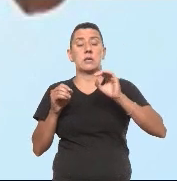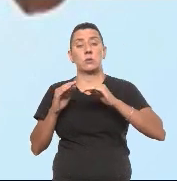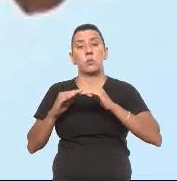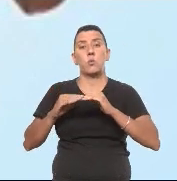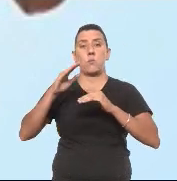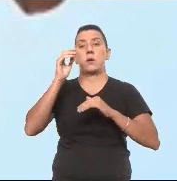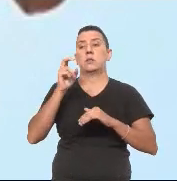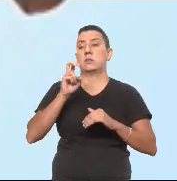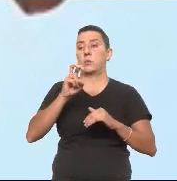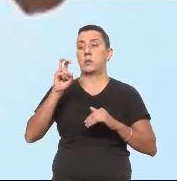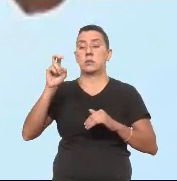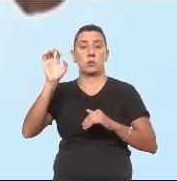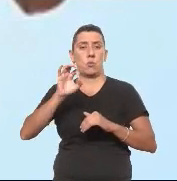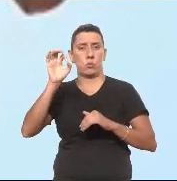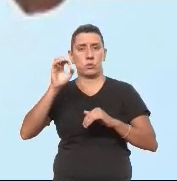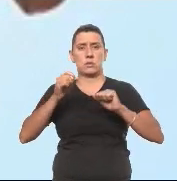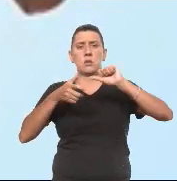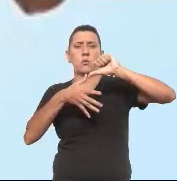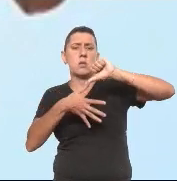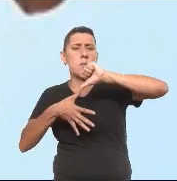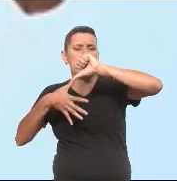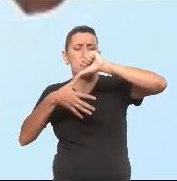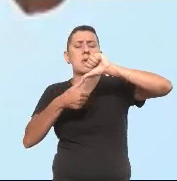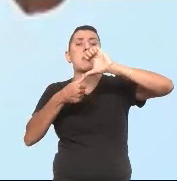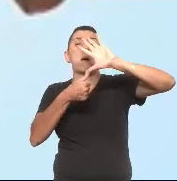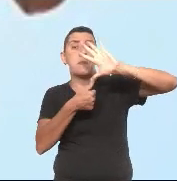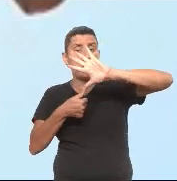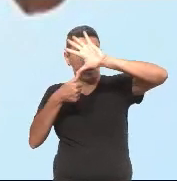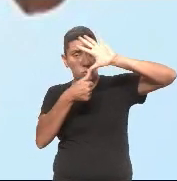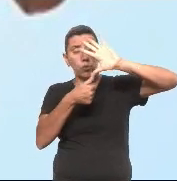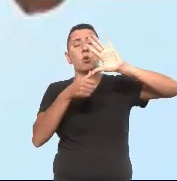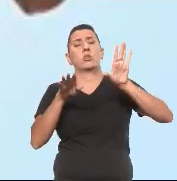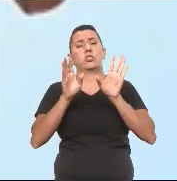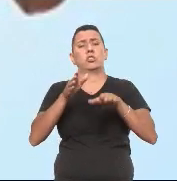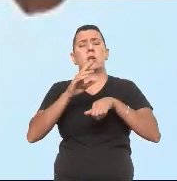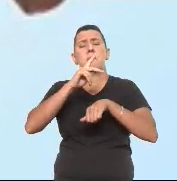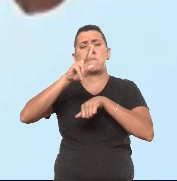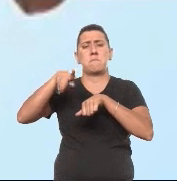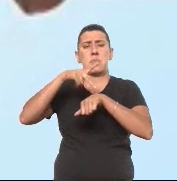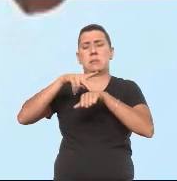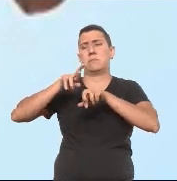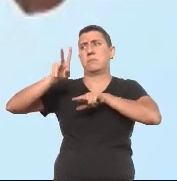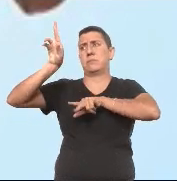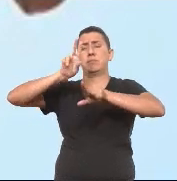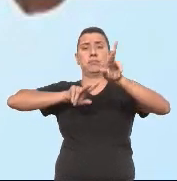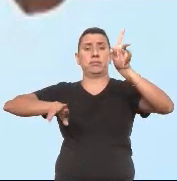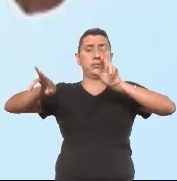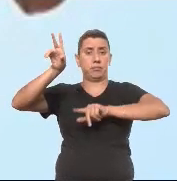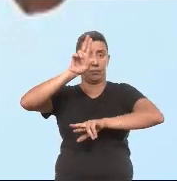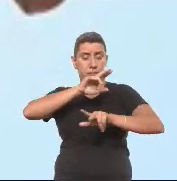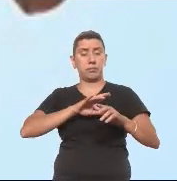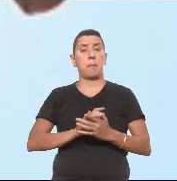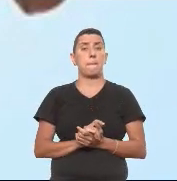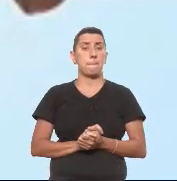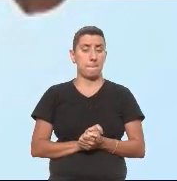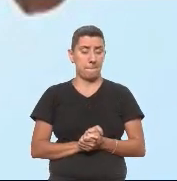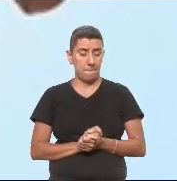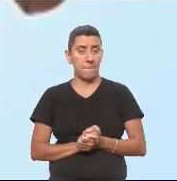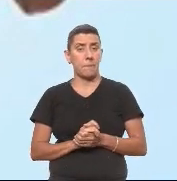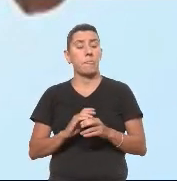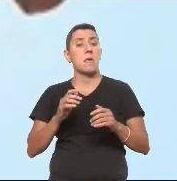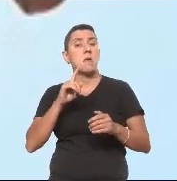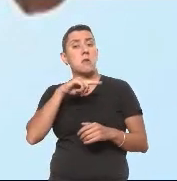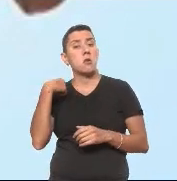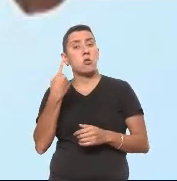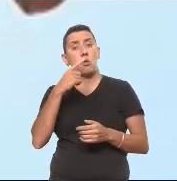concentração já tem América do Norte a Isis já com muita concentração nas idades EA perspectiva é que em